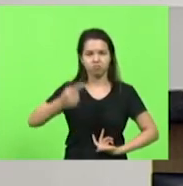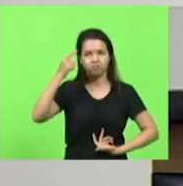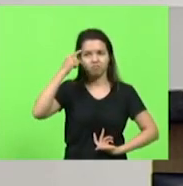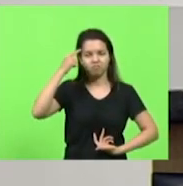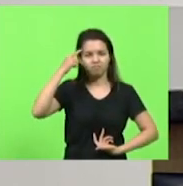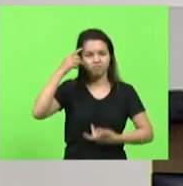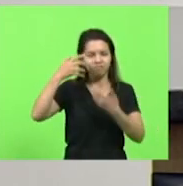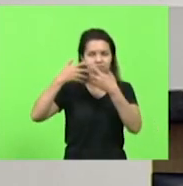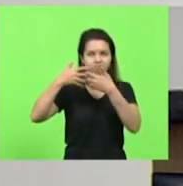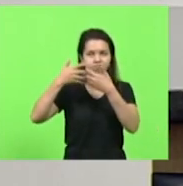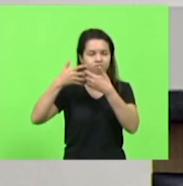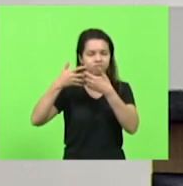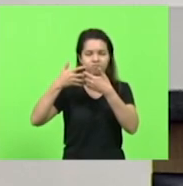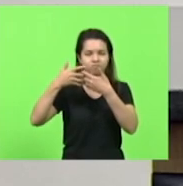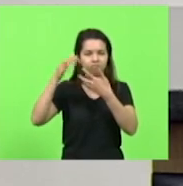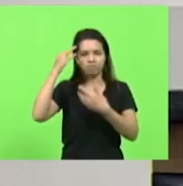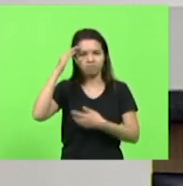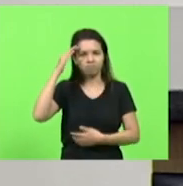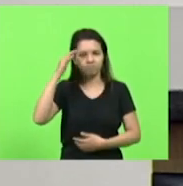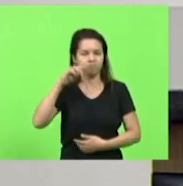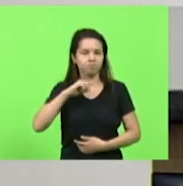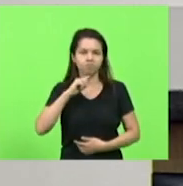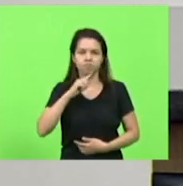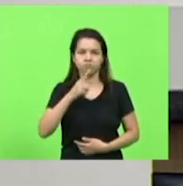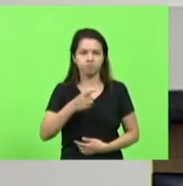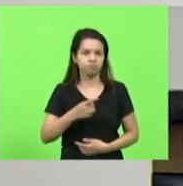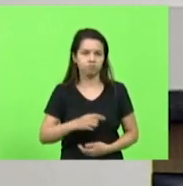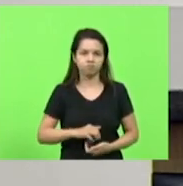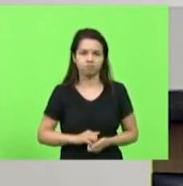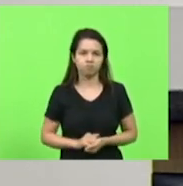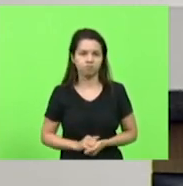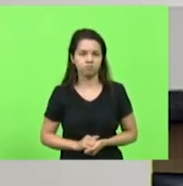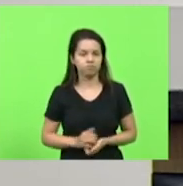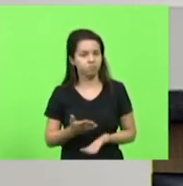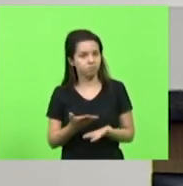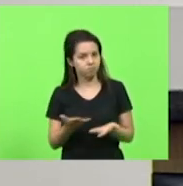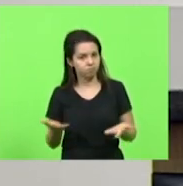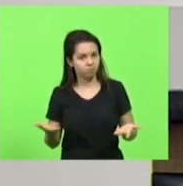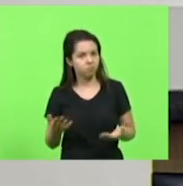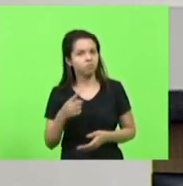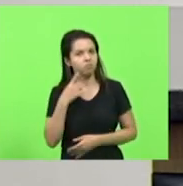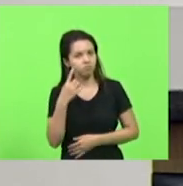Senhoras deputados, senhoras deputadas,